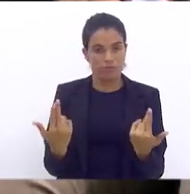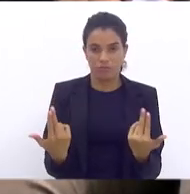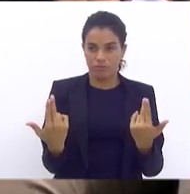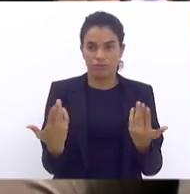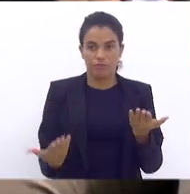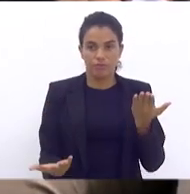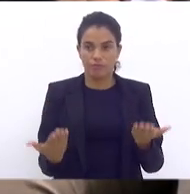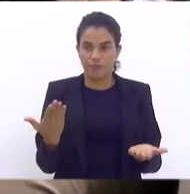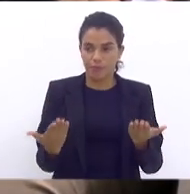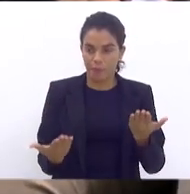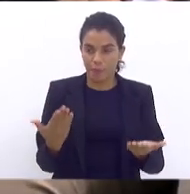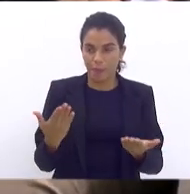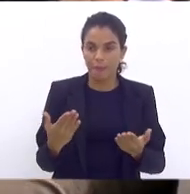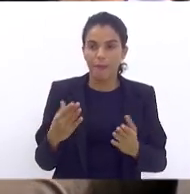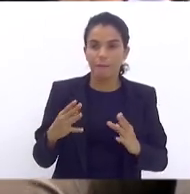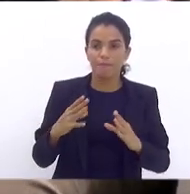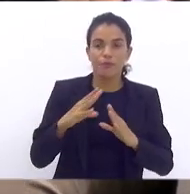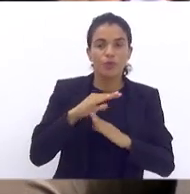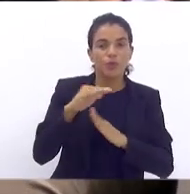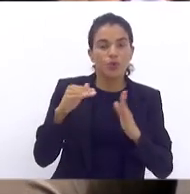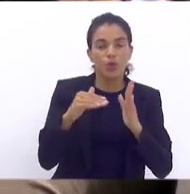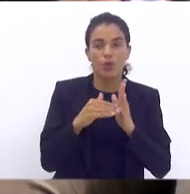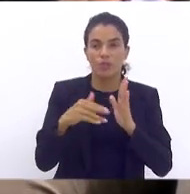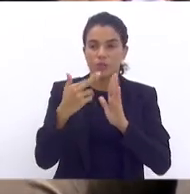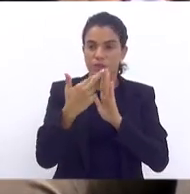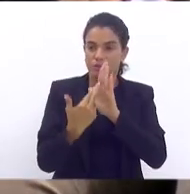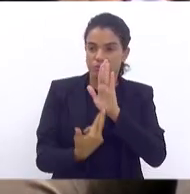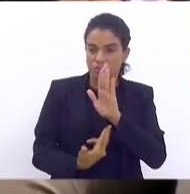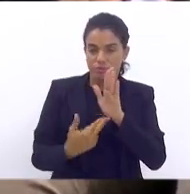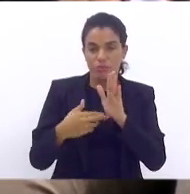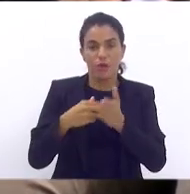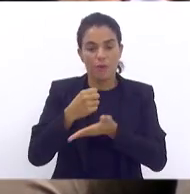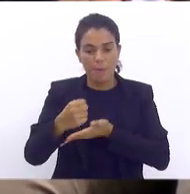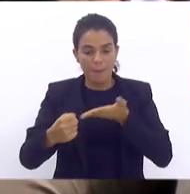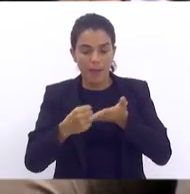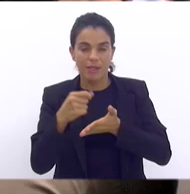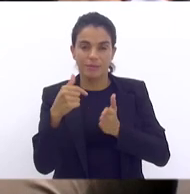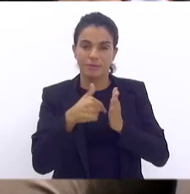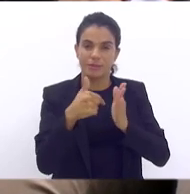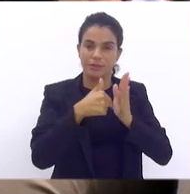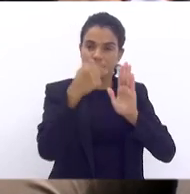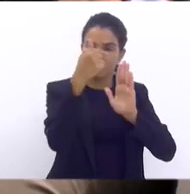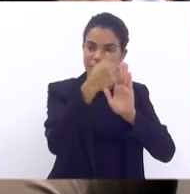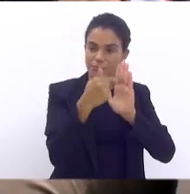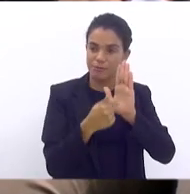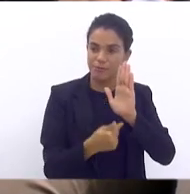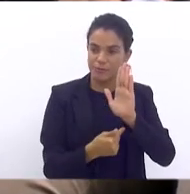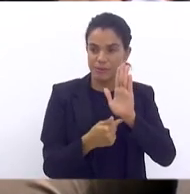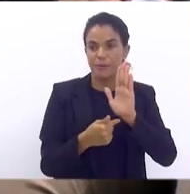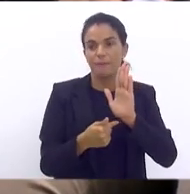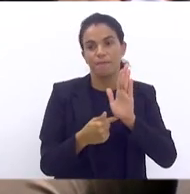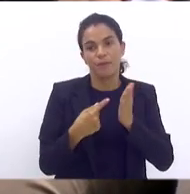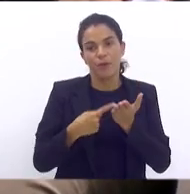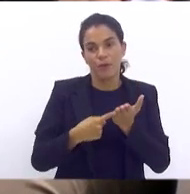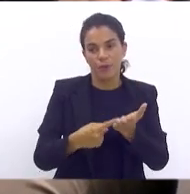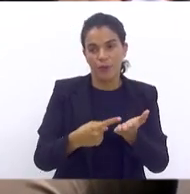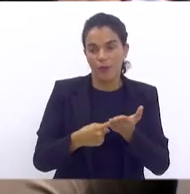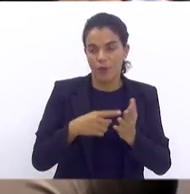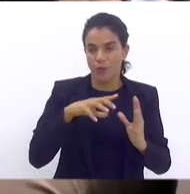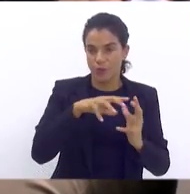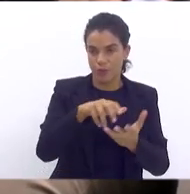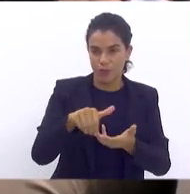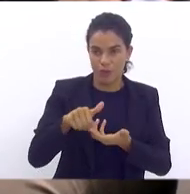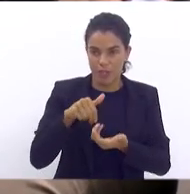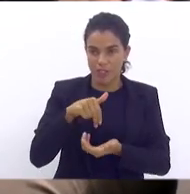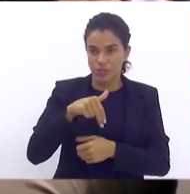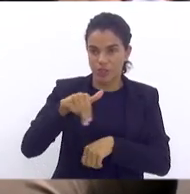Todas as normas elas são baseadas nesses dispositivos legais. Então, nada que nós possamos